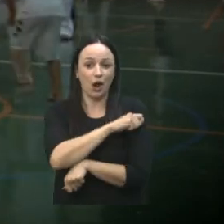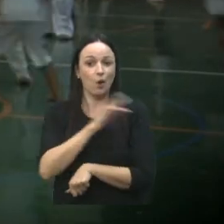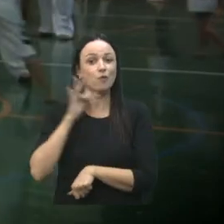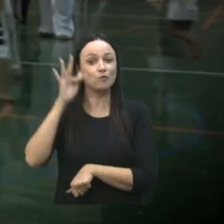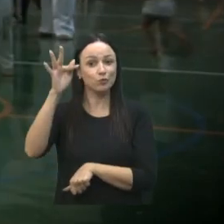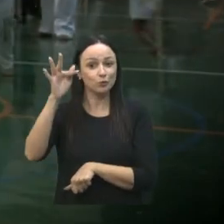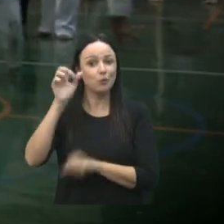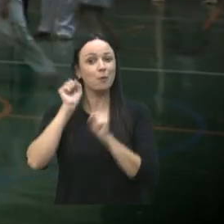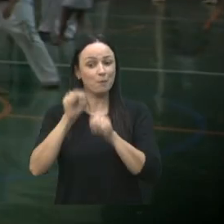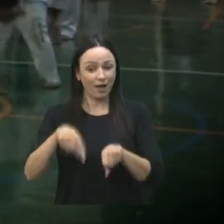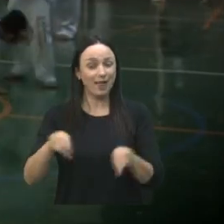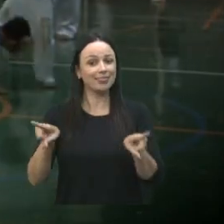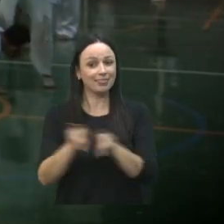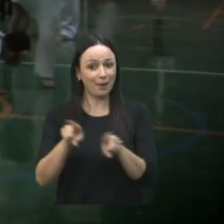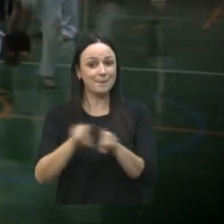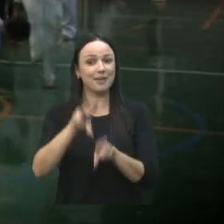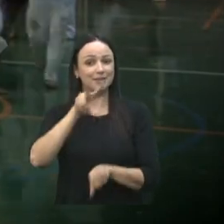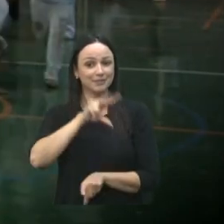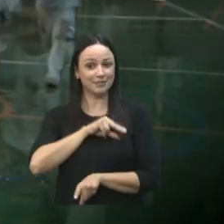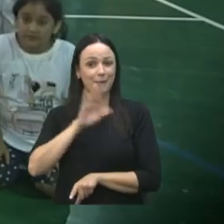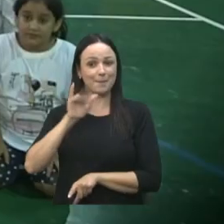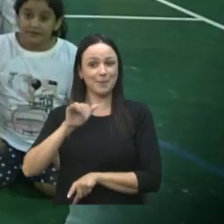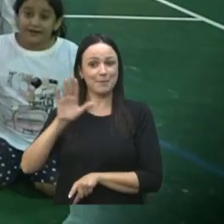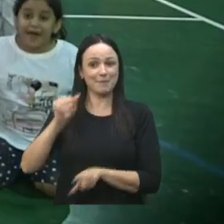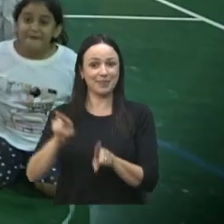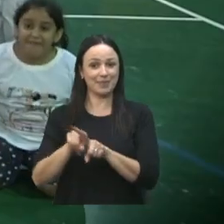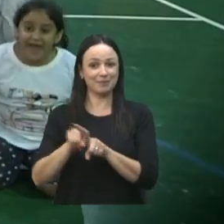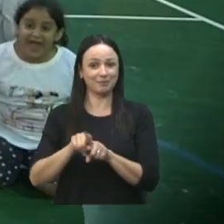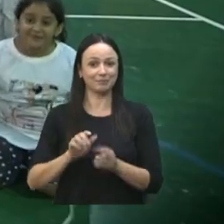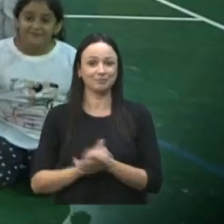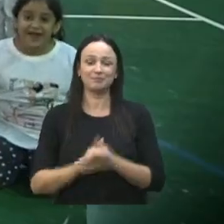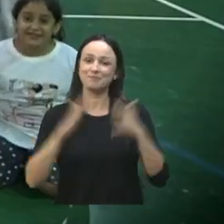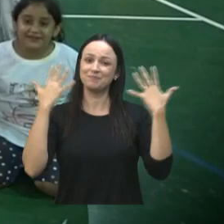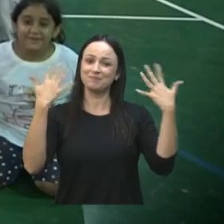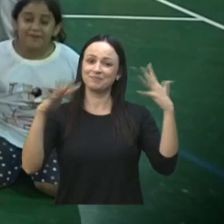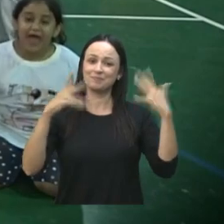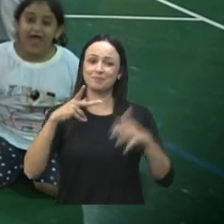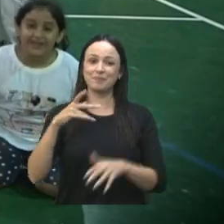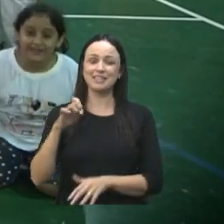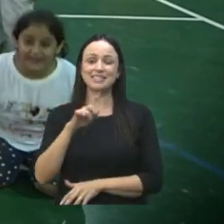também recebendo essa medalha do Mestre Bimba de Jaú.